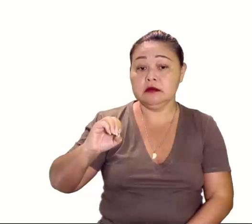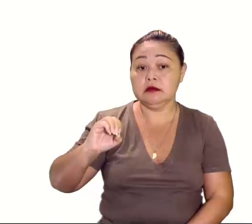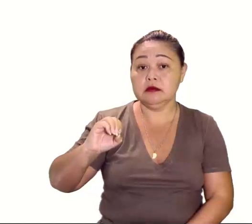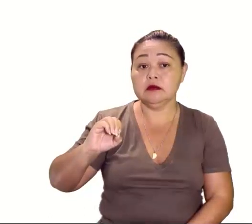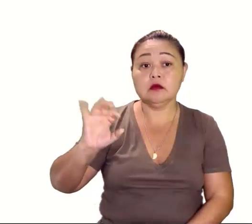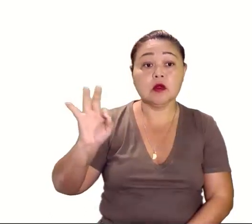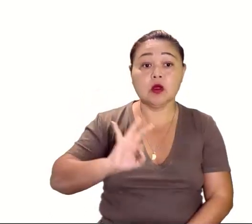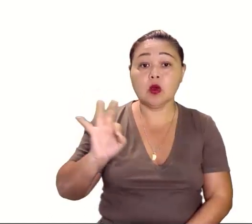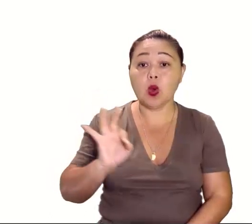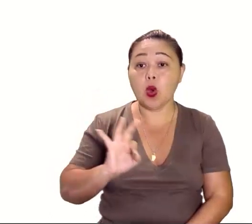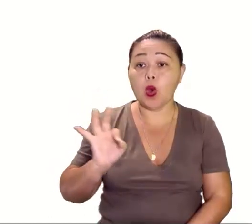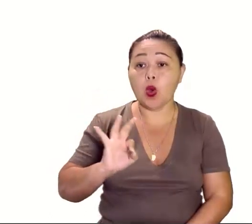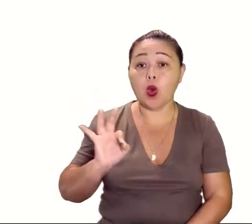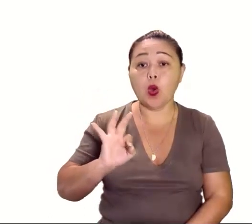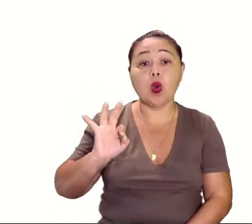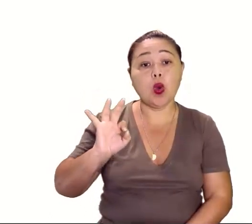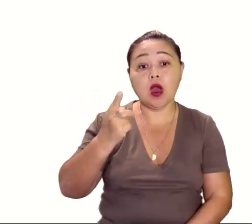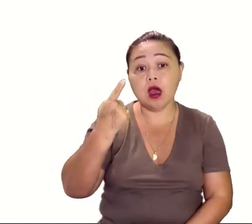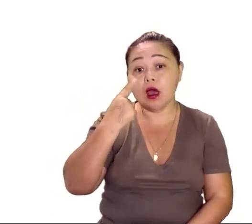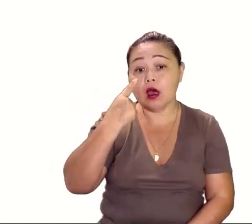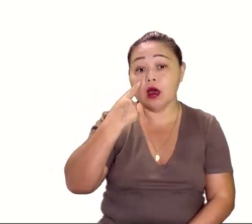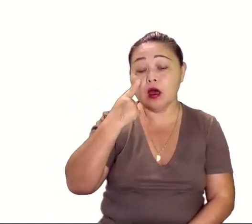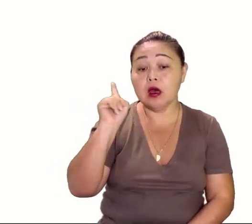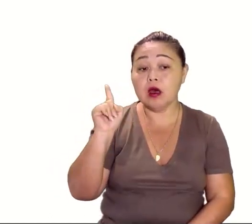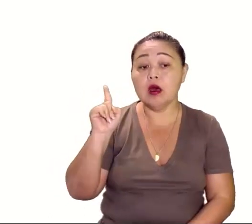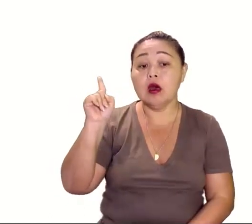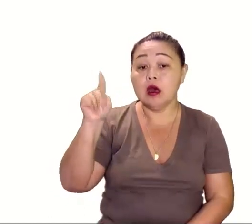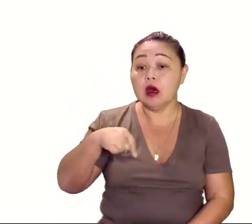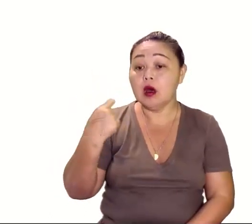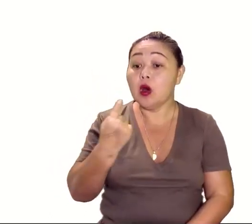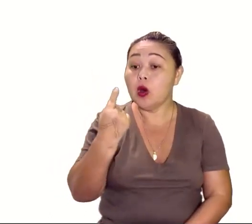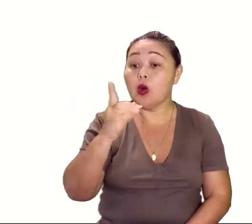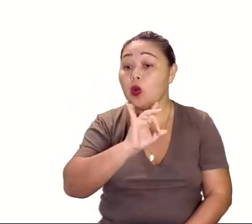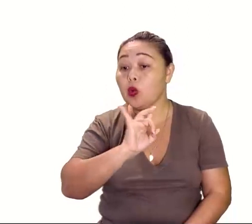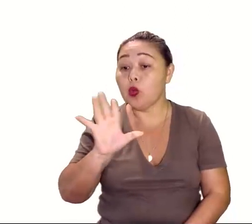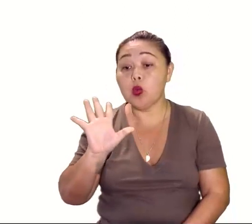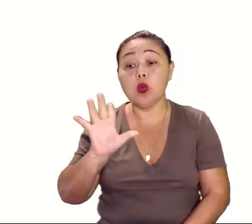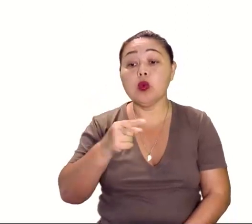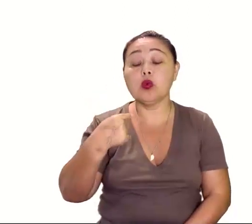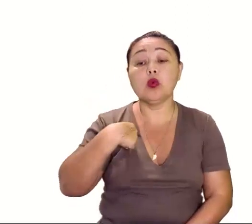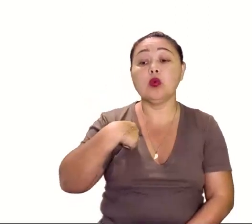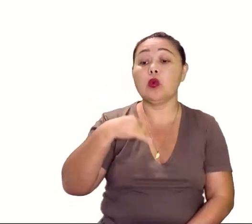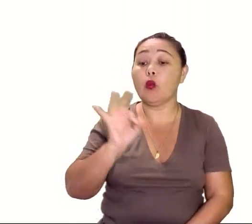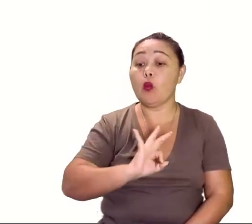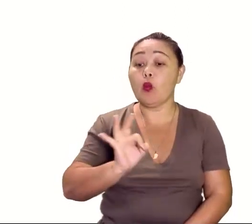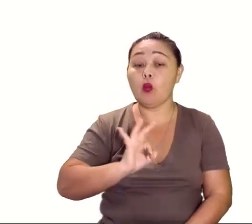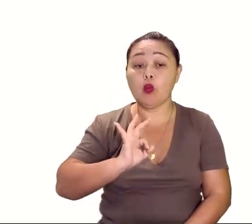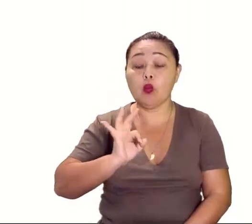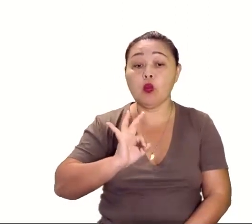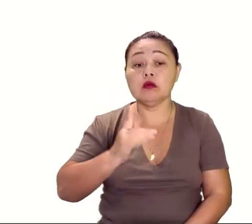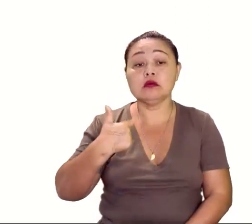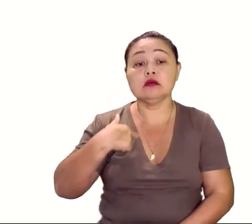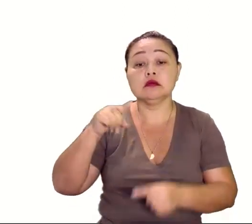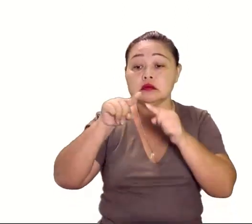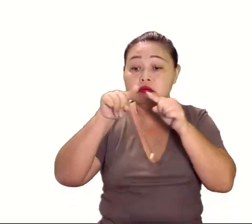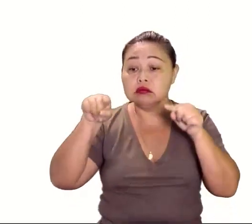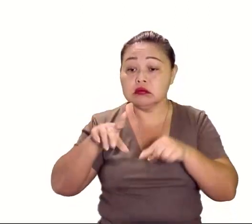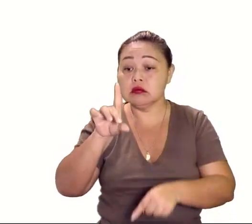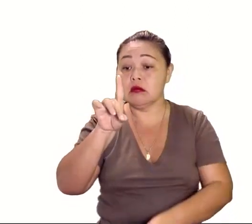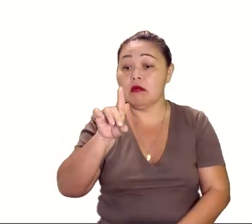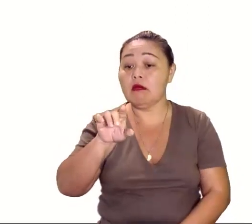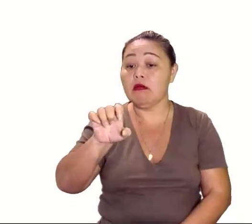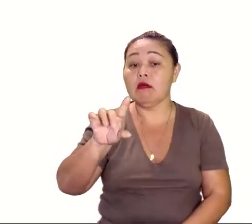então nenhuma raiz. Delta 0, vamos ver, né? Será que delta 0 dá uma só, dá duas ou não dá nenhuma? Não sei, eu sei que quando o delta é um